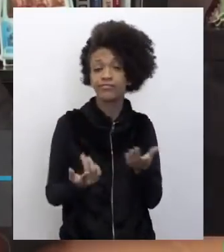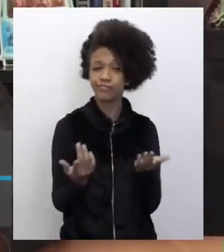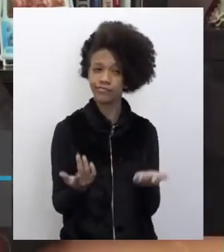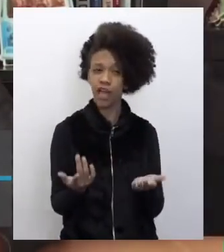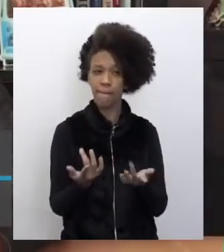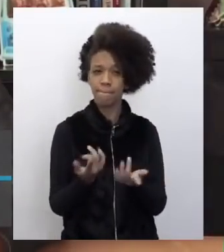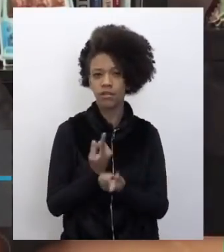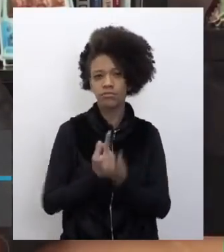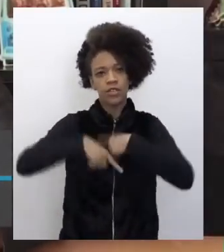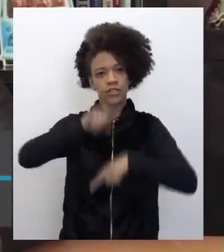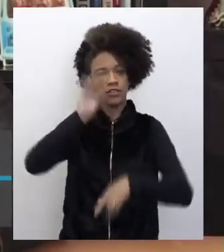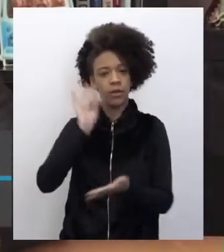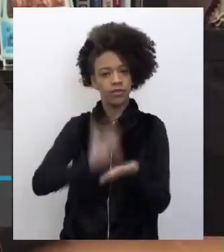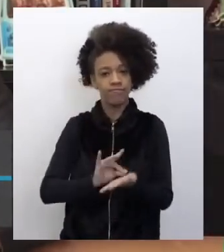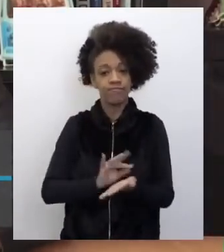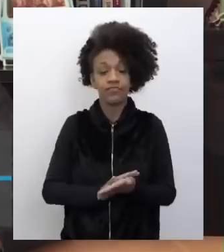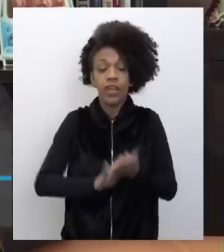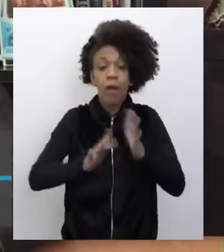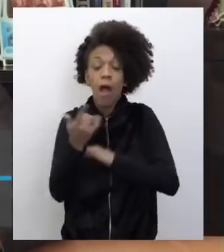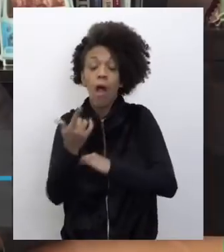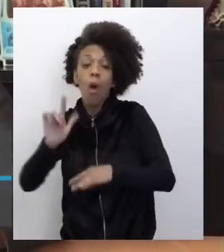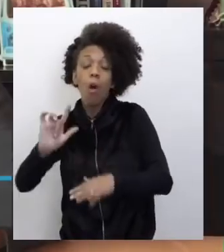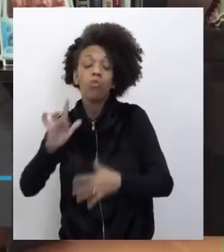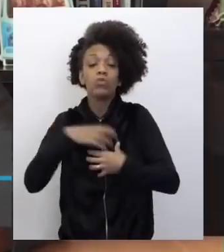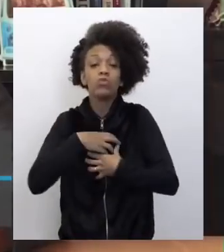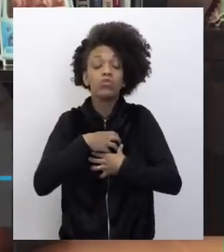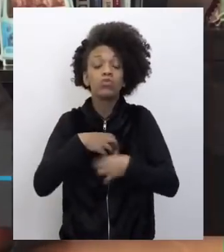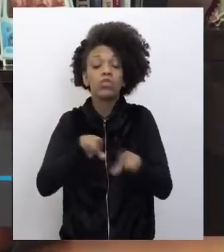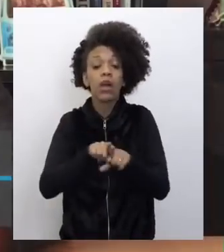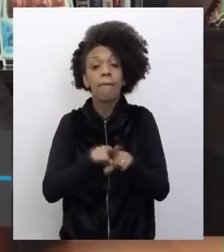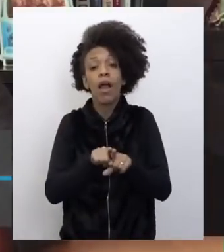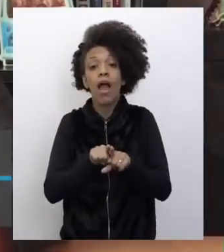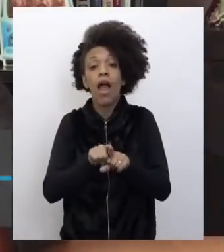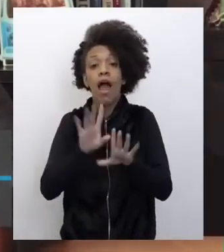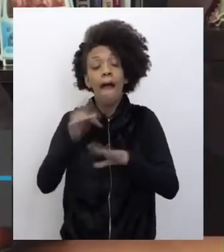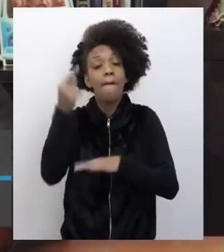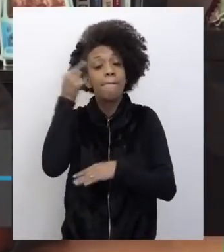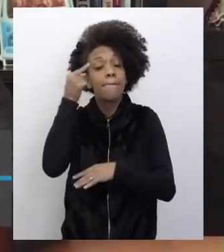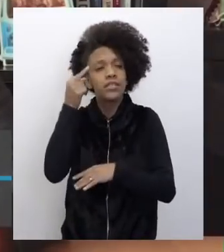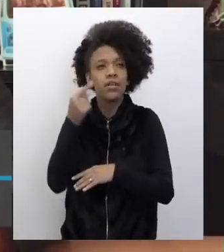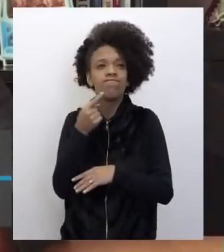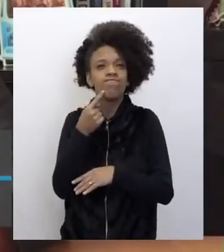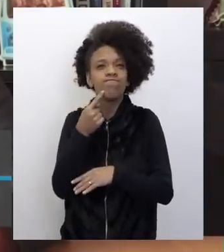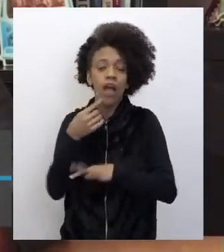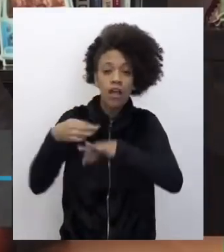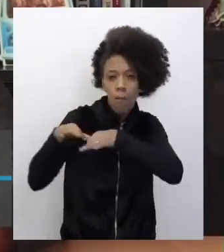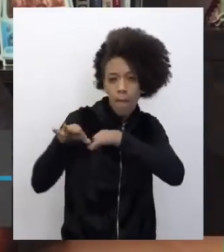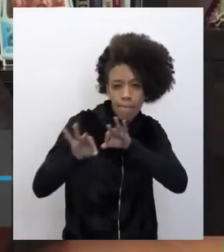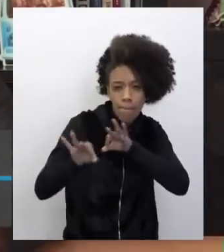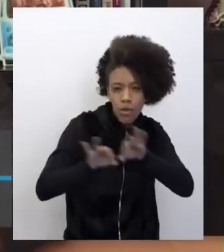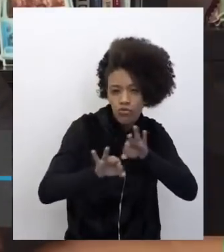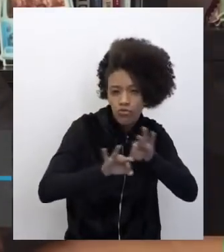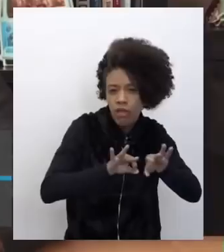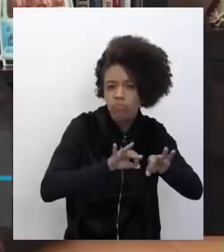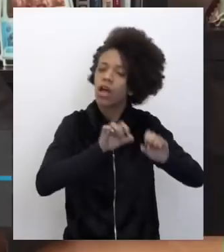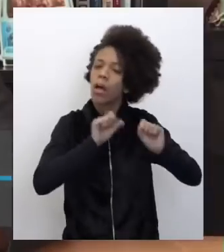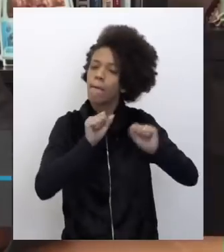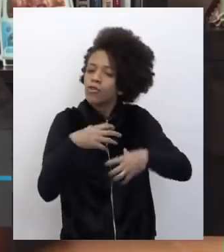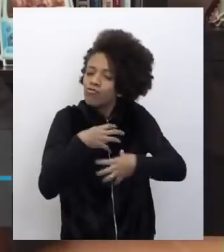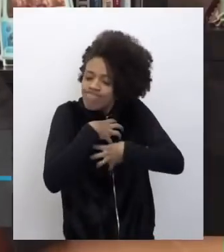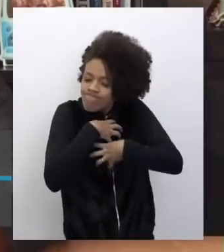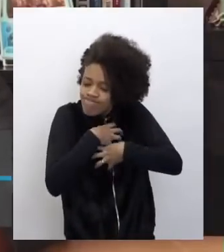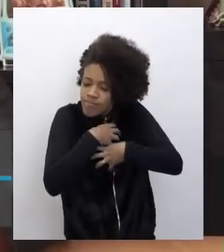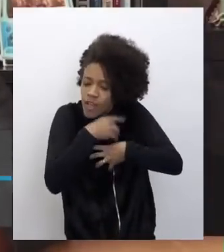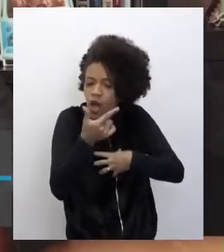isso realidade. Uma outra forma é também pensar em projetos que possam sensibilizar